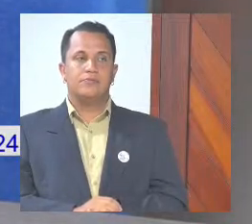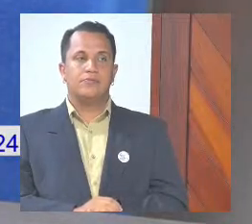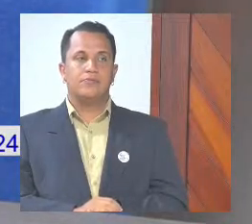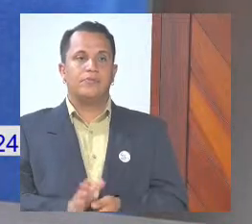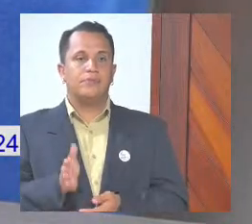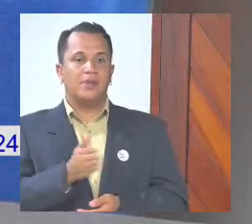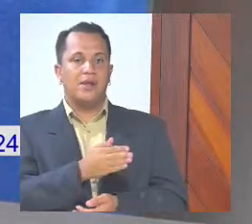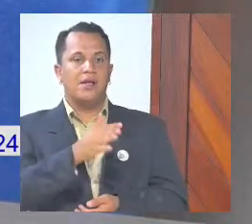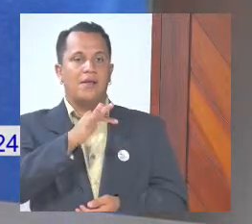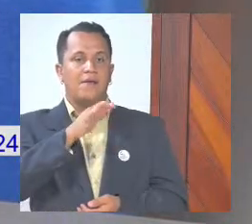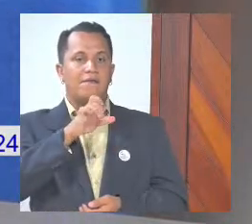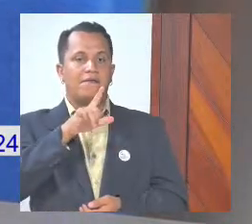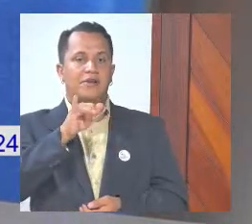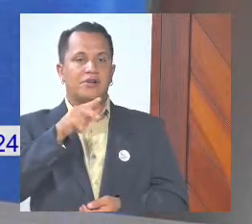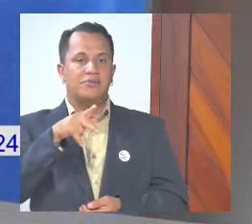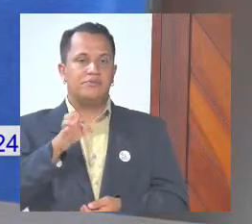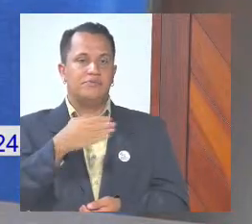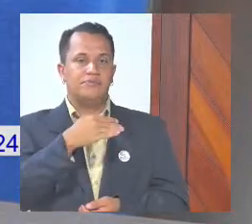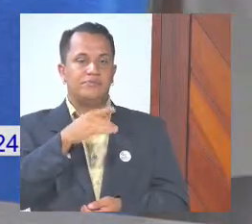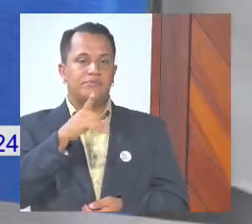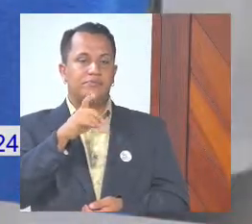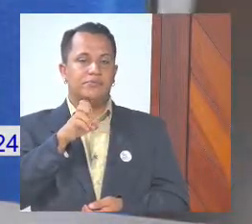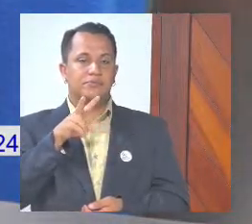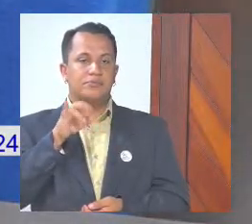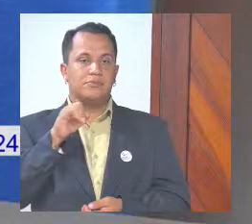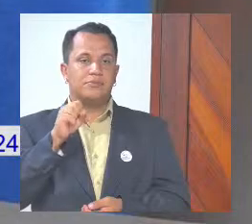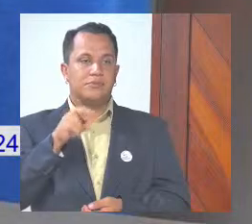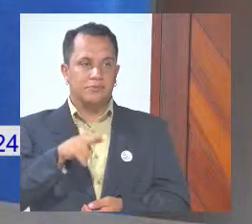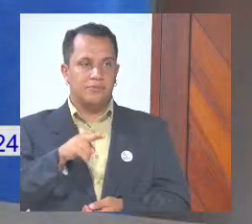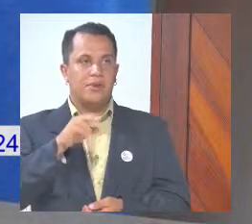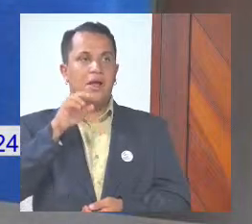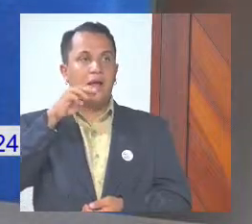Felipe Davidson Carvalho da Silva, pelo MDB.